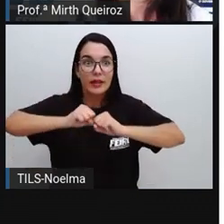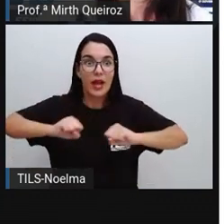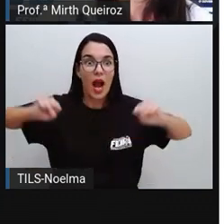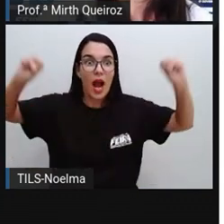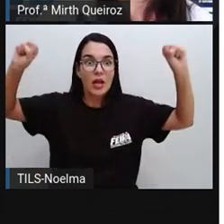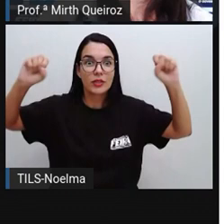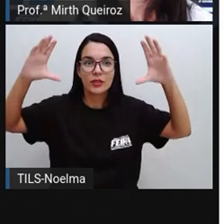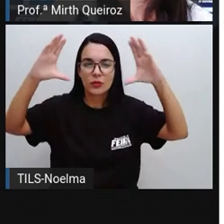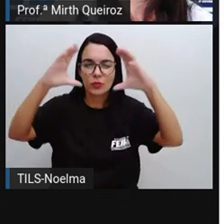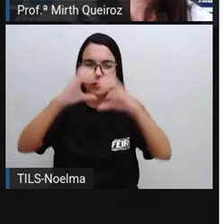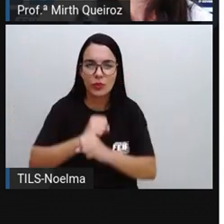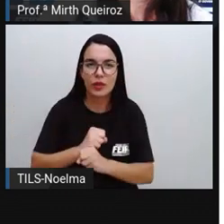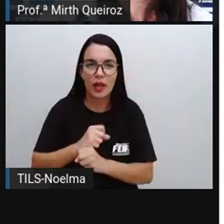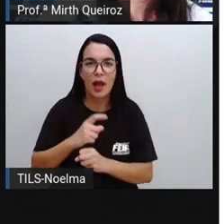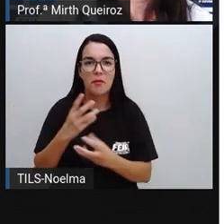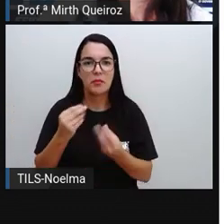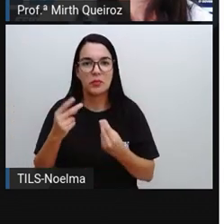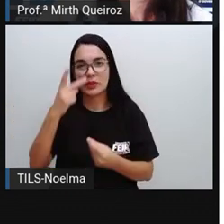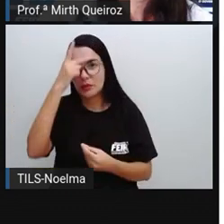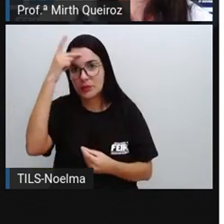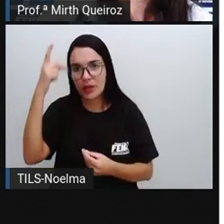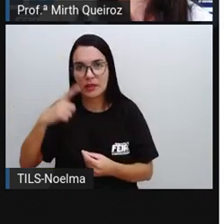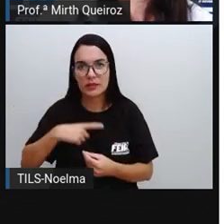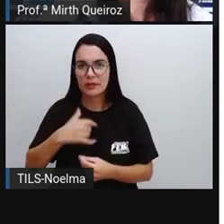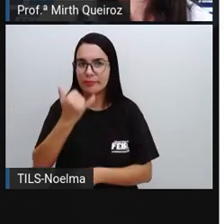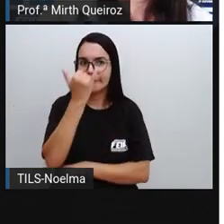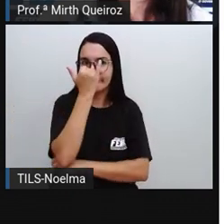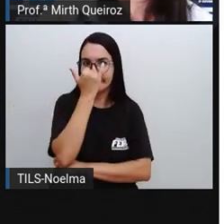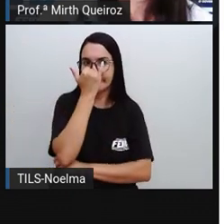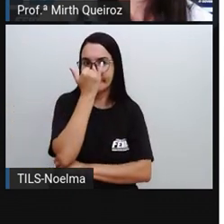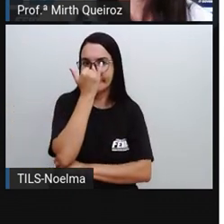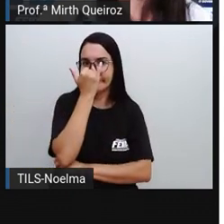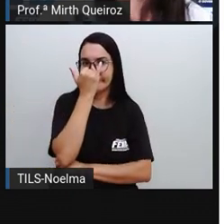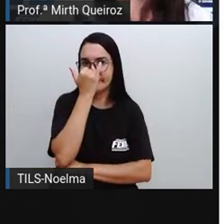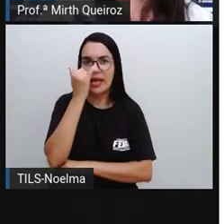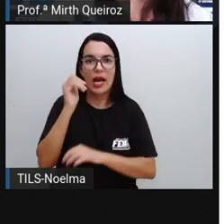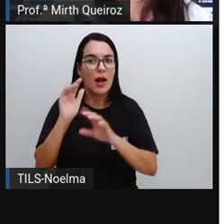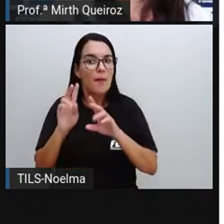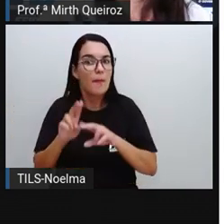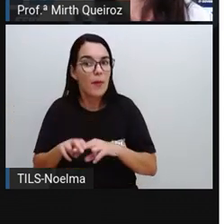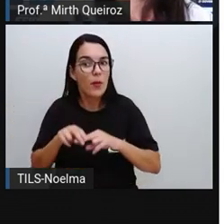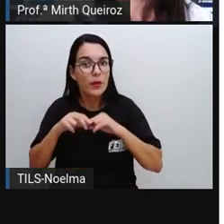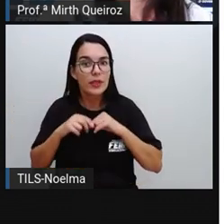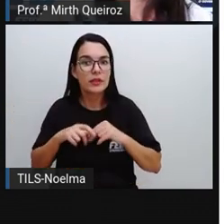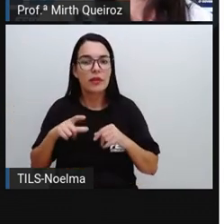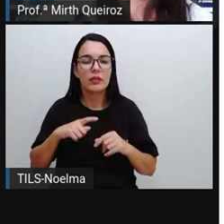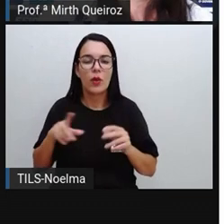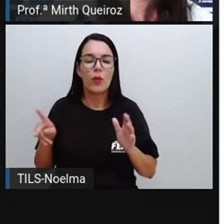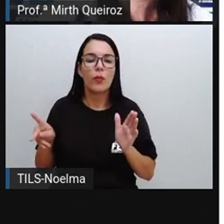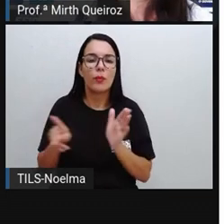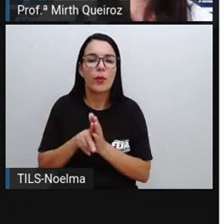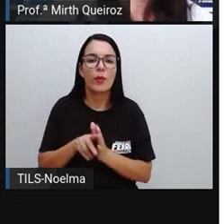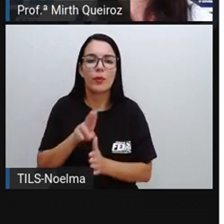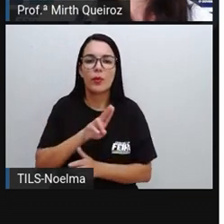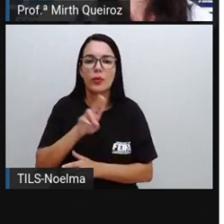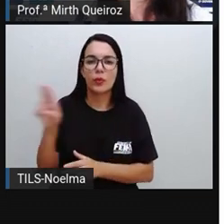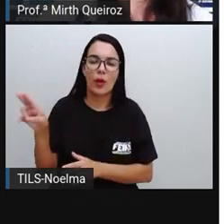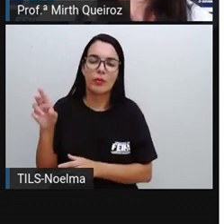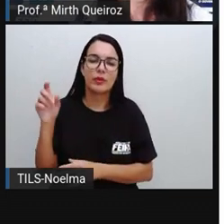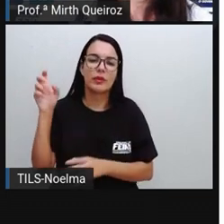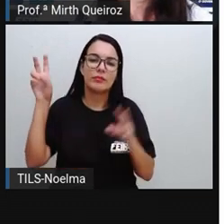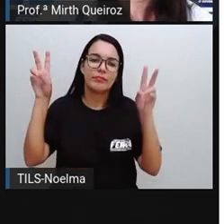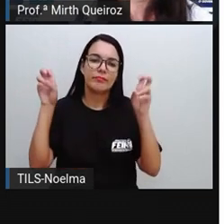grandes e escuras, muita gente acha que elas dão azar. Por isso, recebem o apelido de